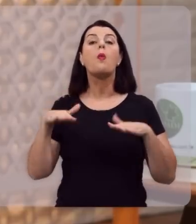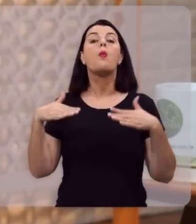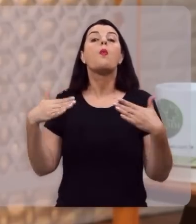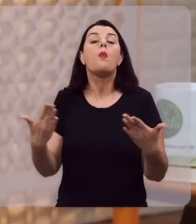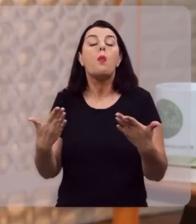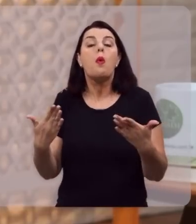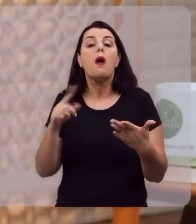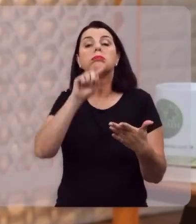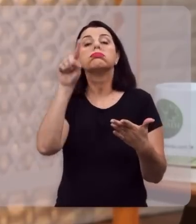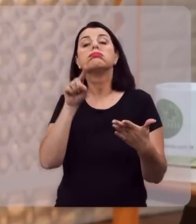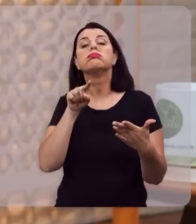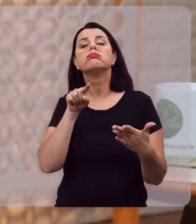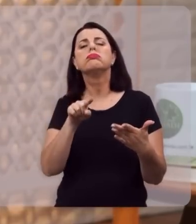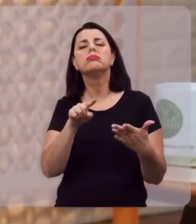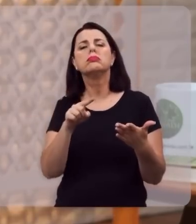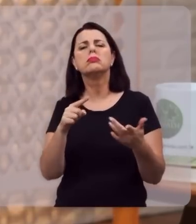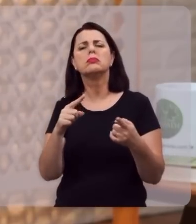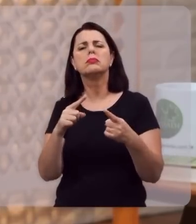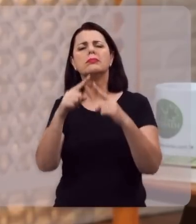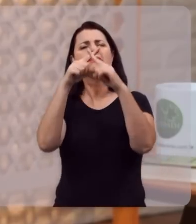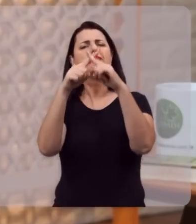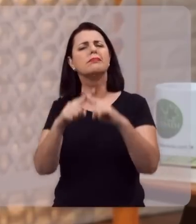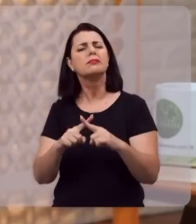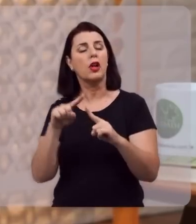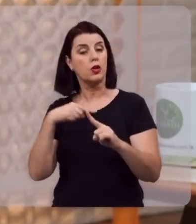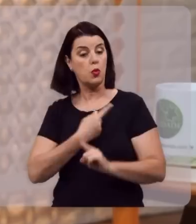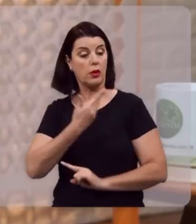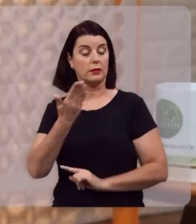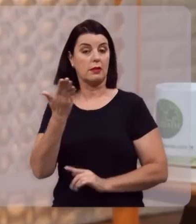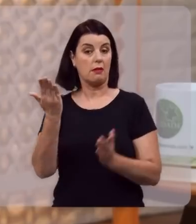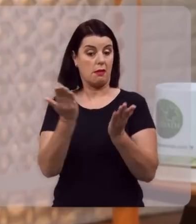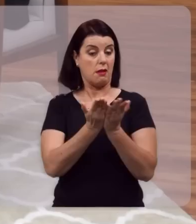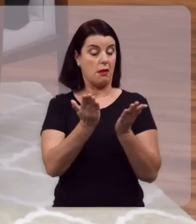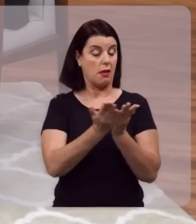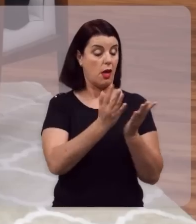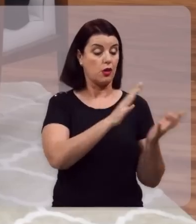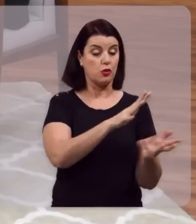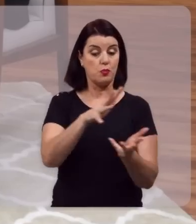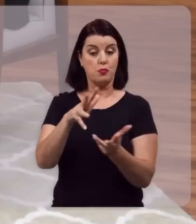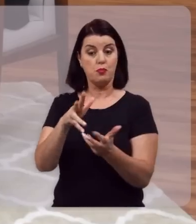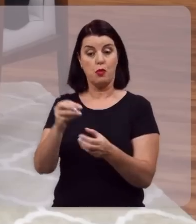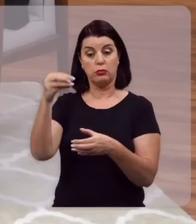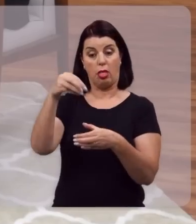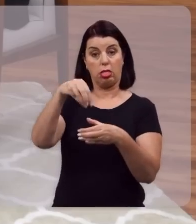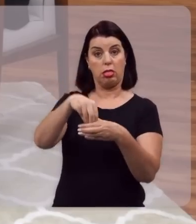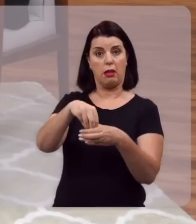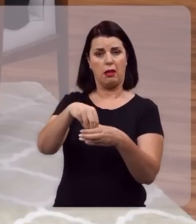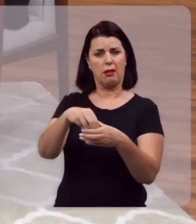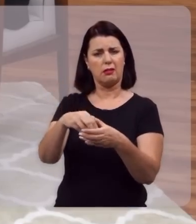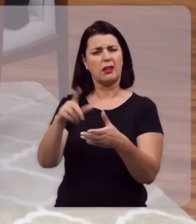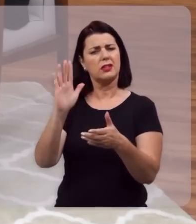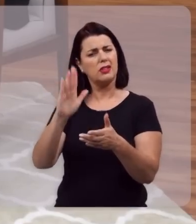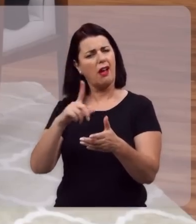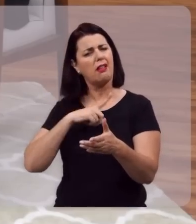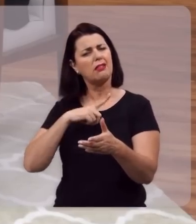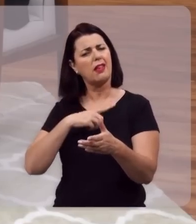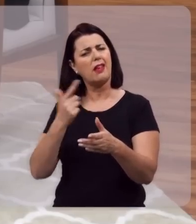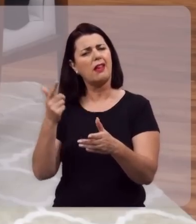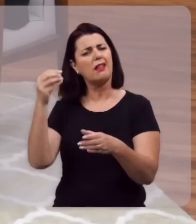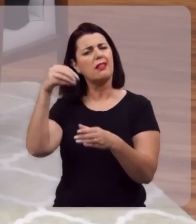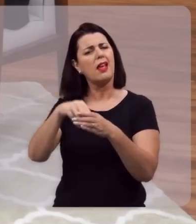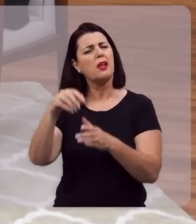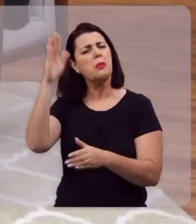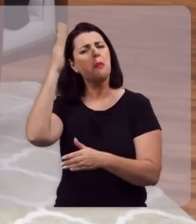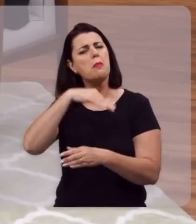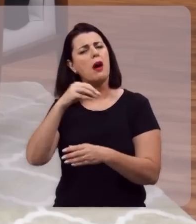então, são os desafios de nós sermos cristãos em um mundo que é instável, ou seja, um mundo que ainda jaz no maligno, como